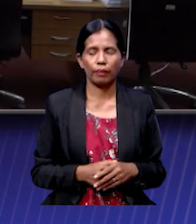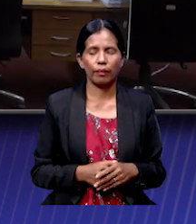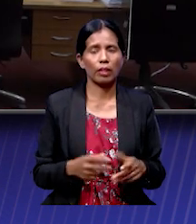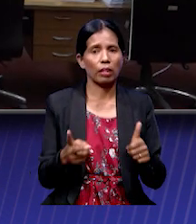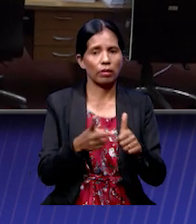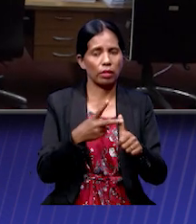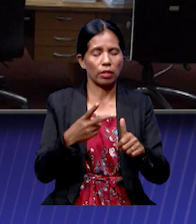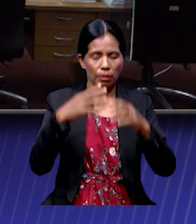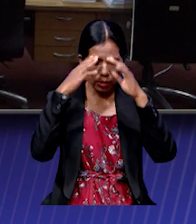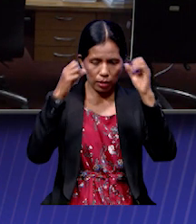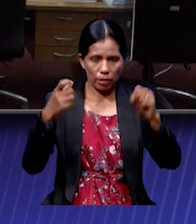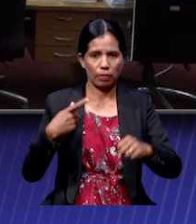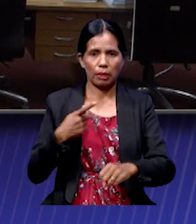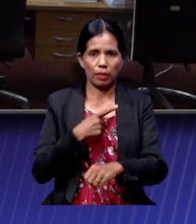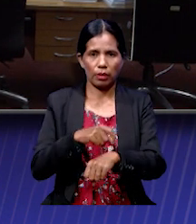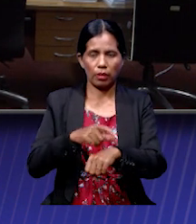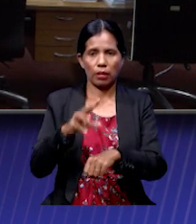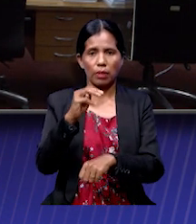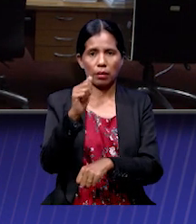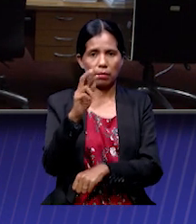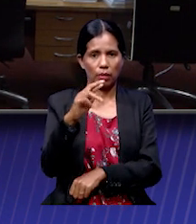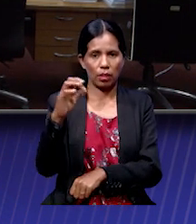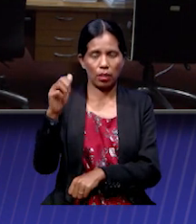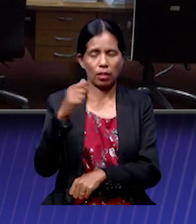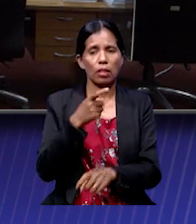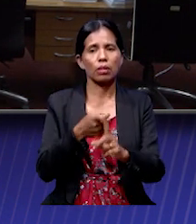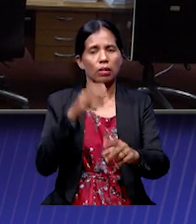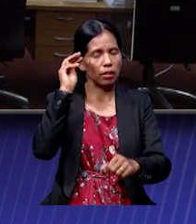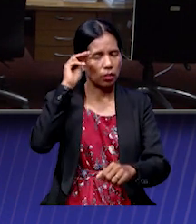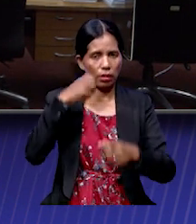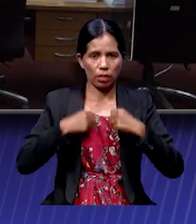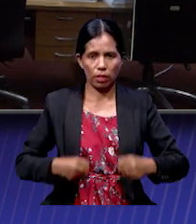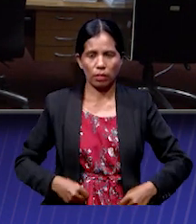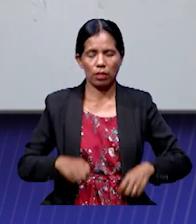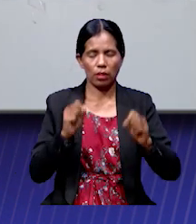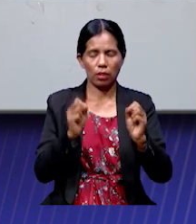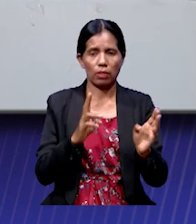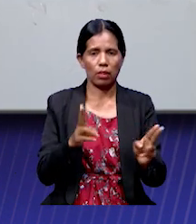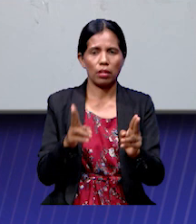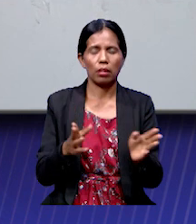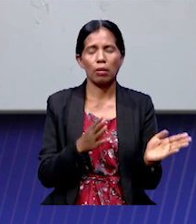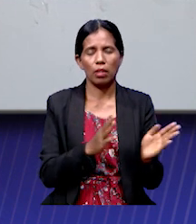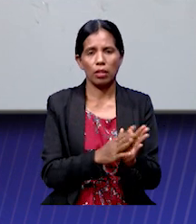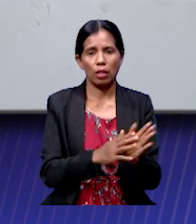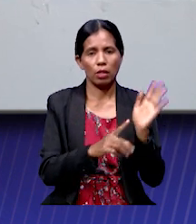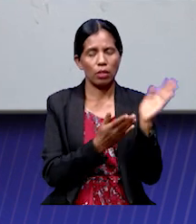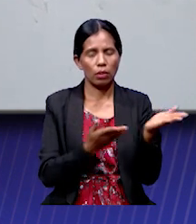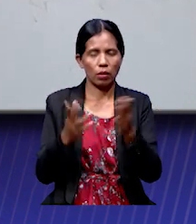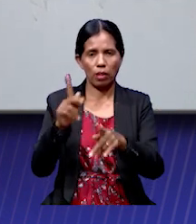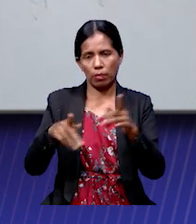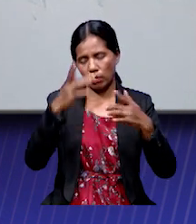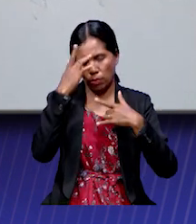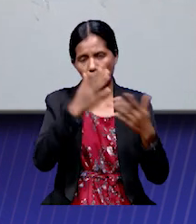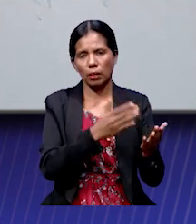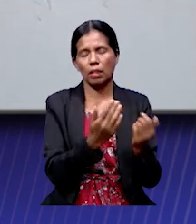Vice-presidente do Parlamento Nacional Maria Angelina Sarmento, Russo Ministério da Saúde, atua acelera processo transferência paciente Baralhor,